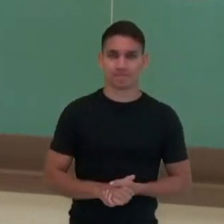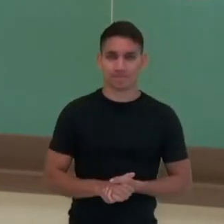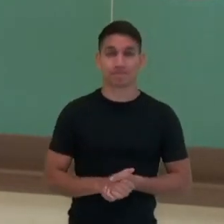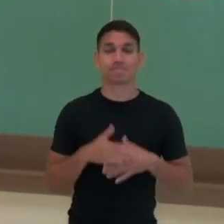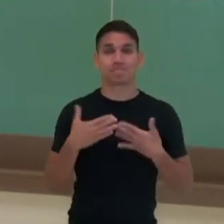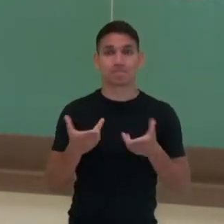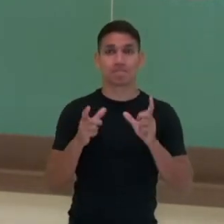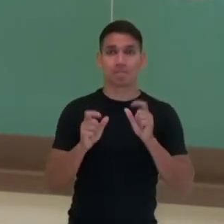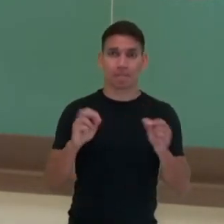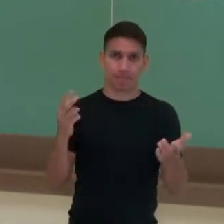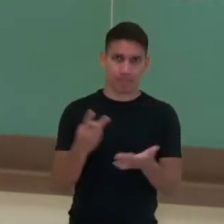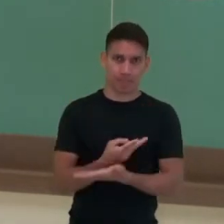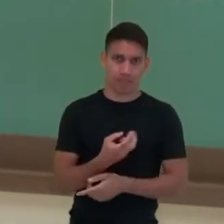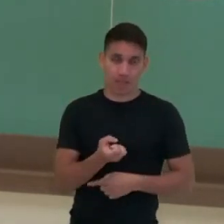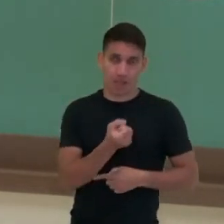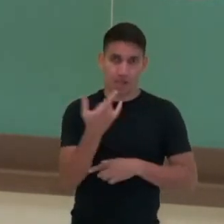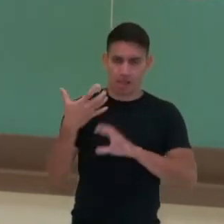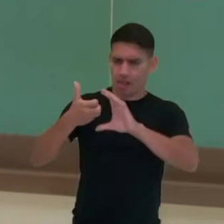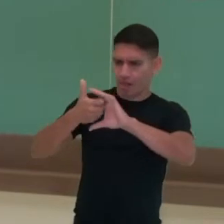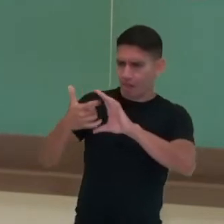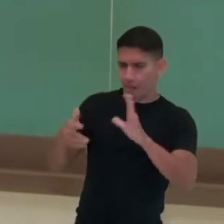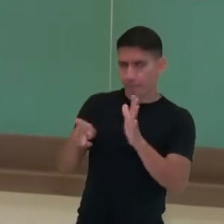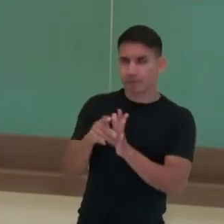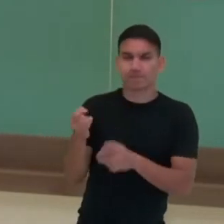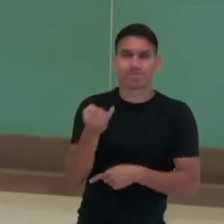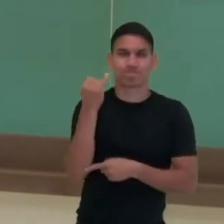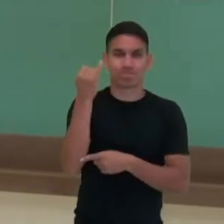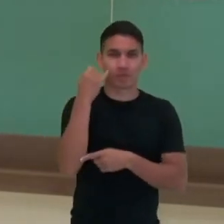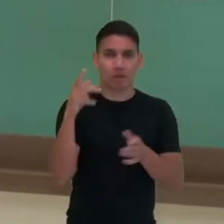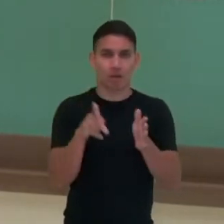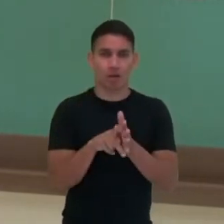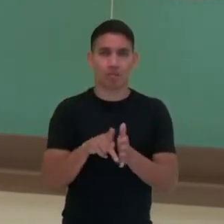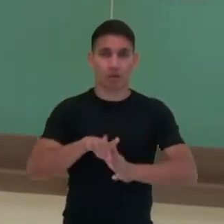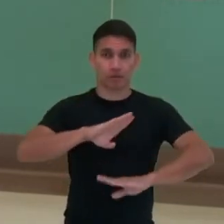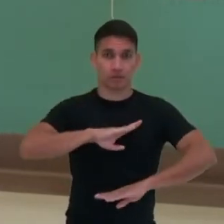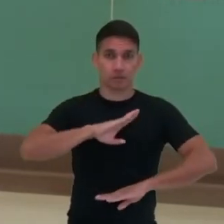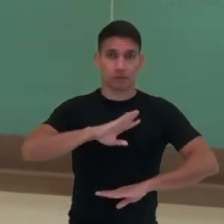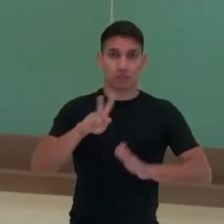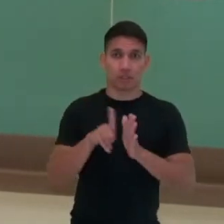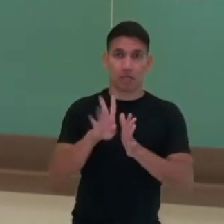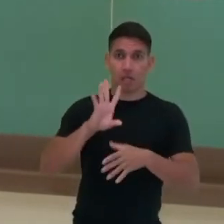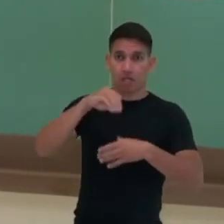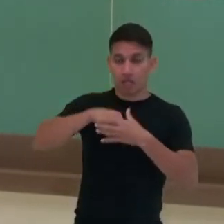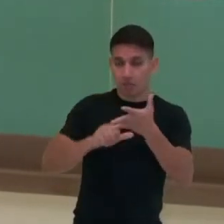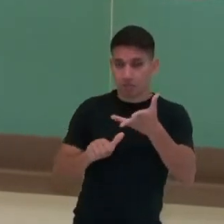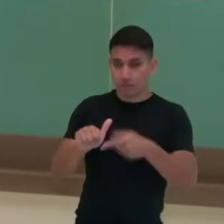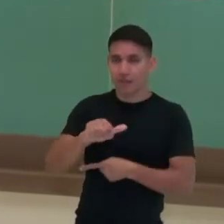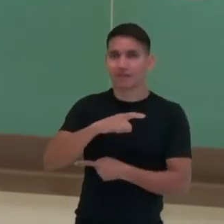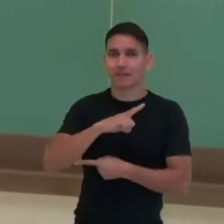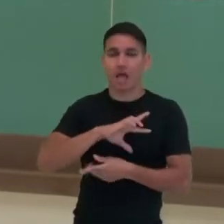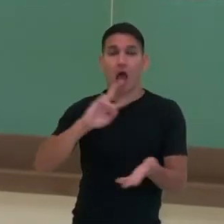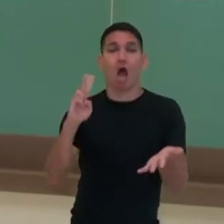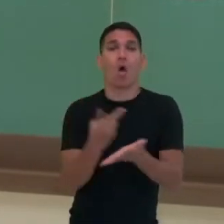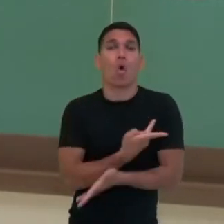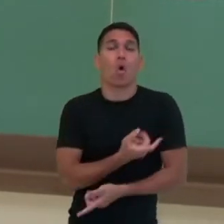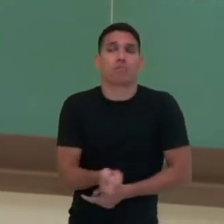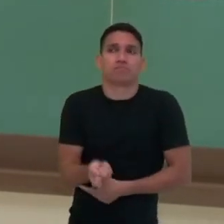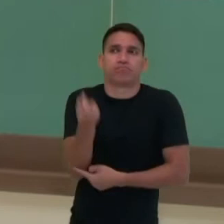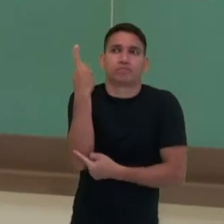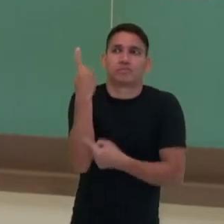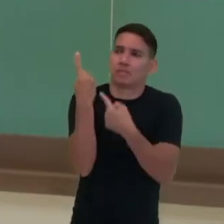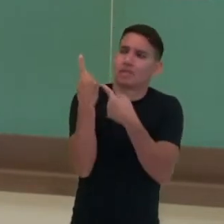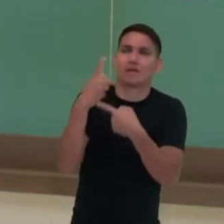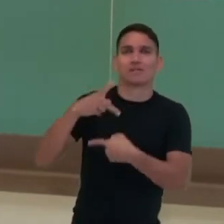E assim, uma das características bem importantes dos causos é que ele é formado por fatos pitorescos, que são